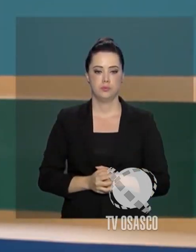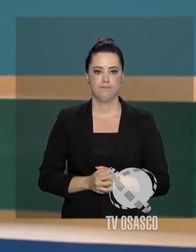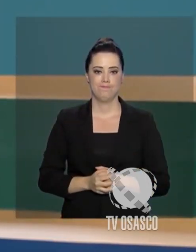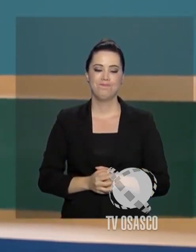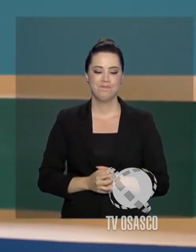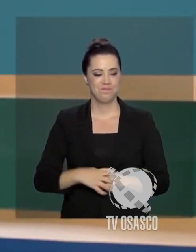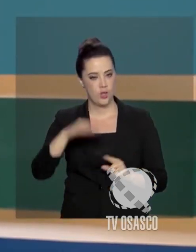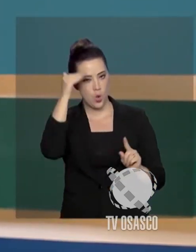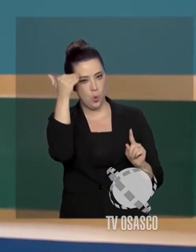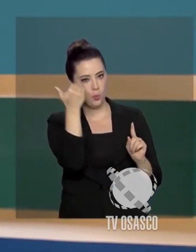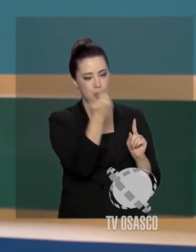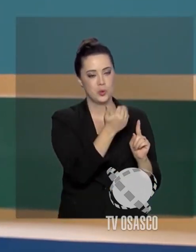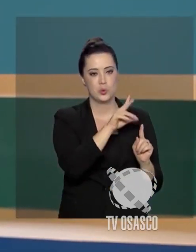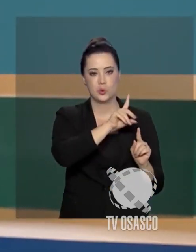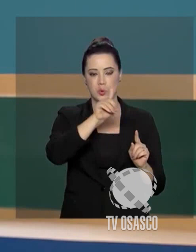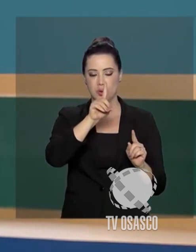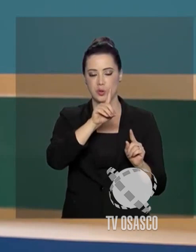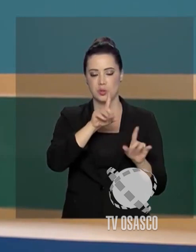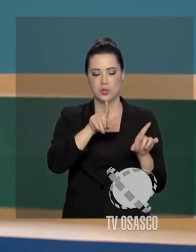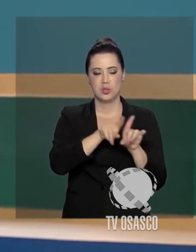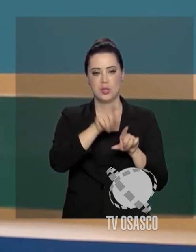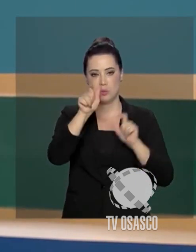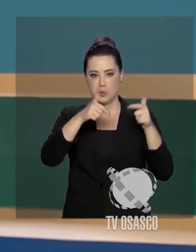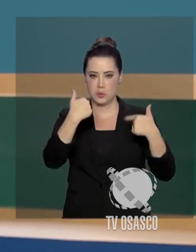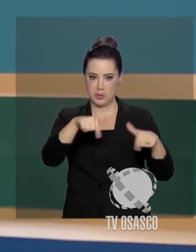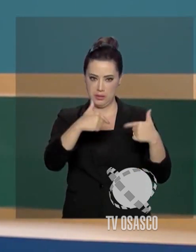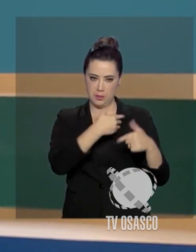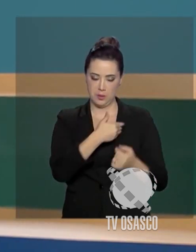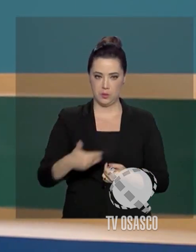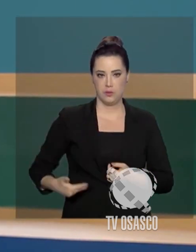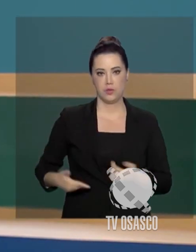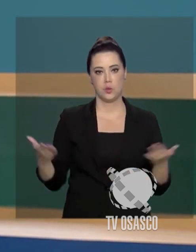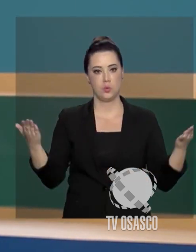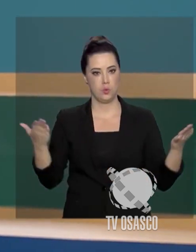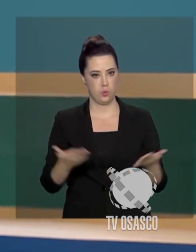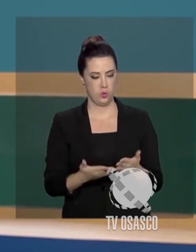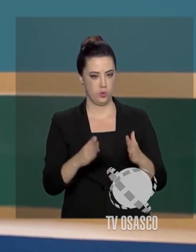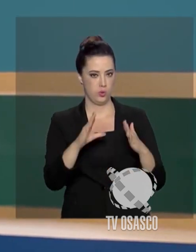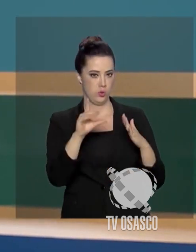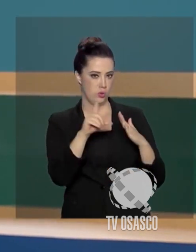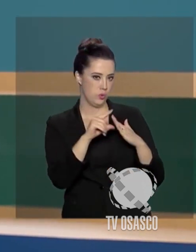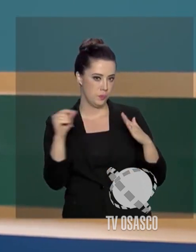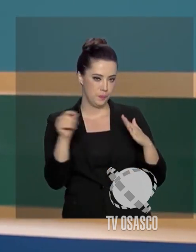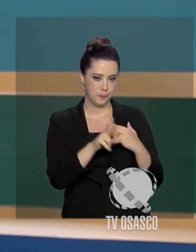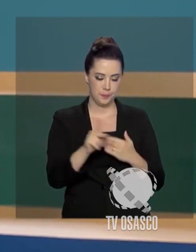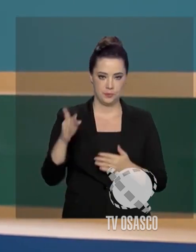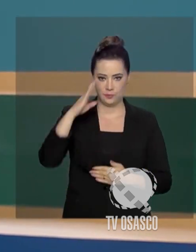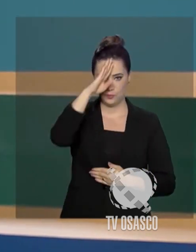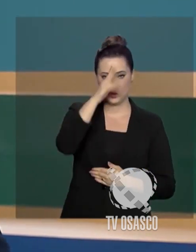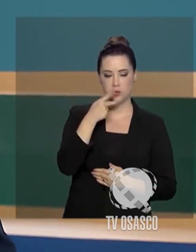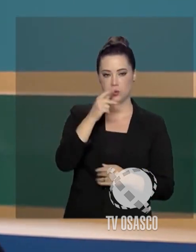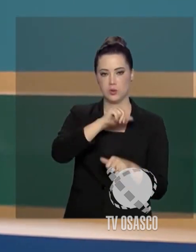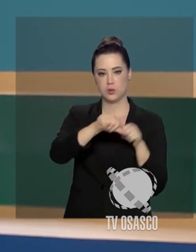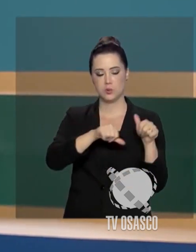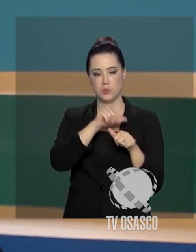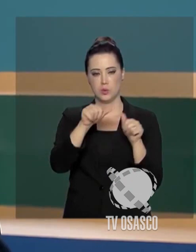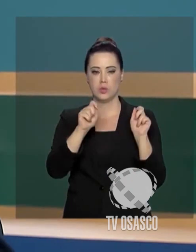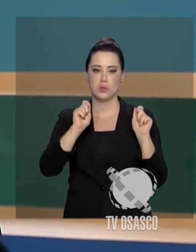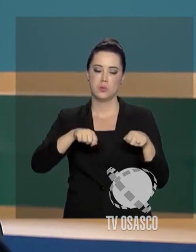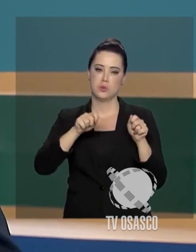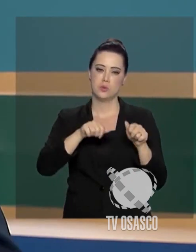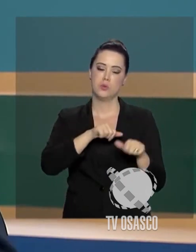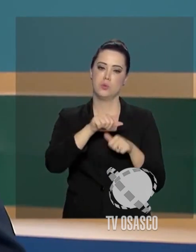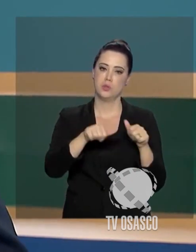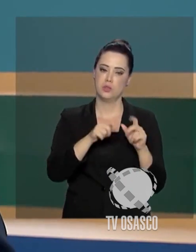Numa homenagem aos servidores públicos, hoje, no Palácio do Planalto, o presidente Jair Bolsonaro falou sobre as mudanças previstas